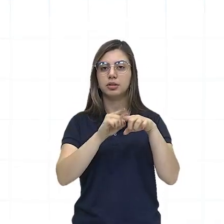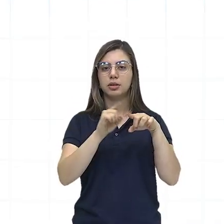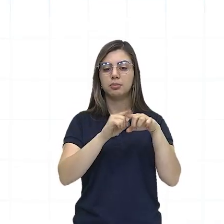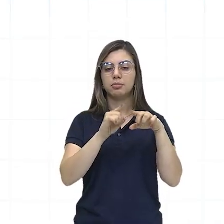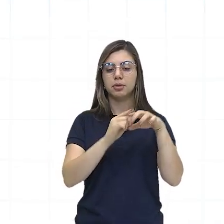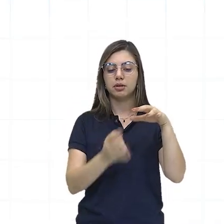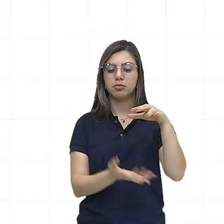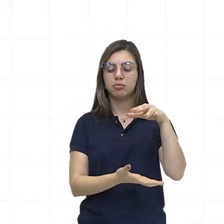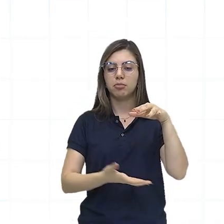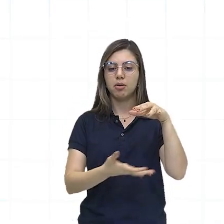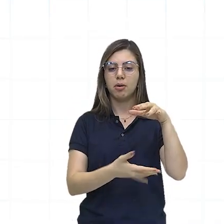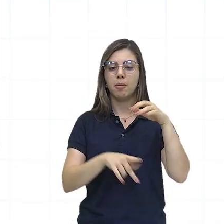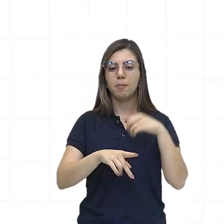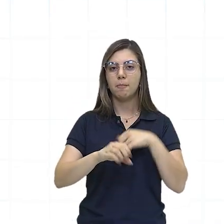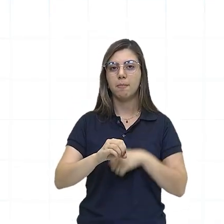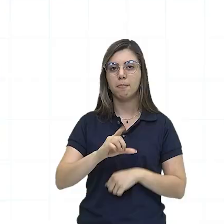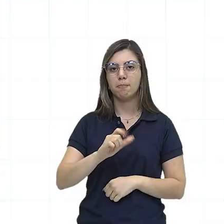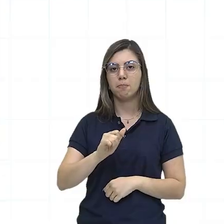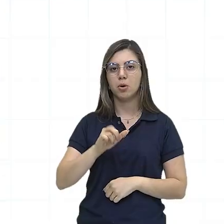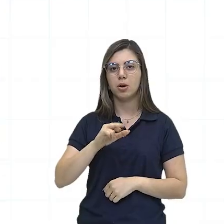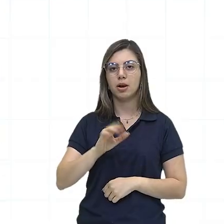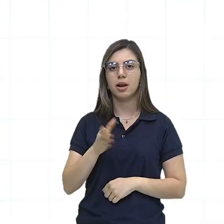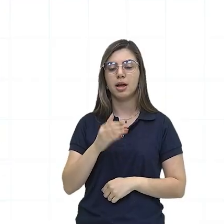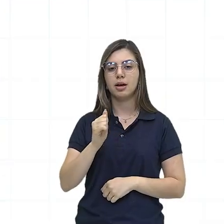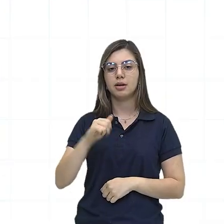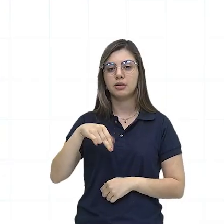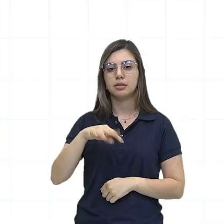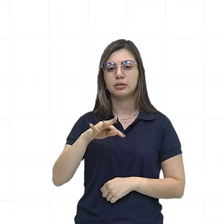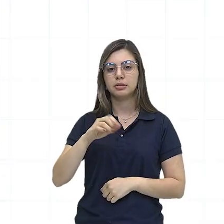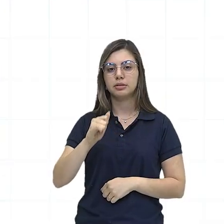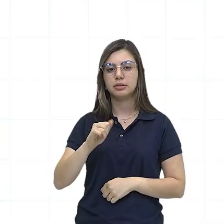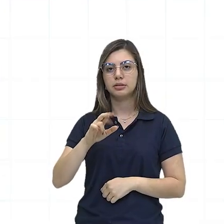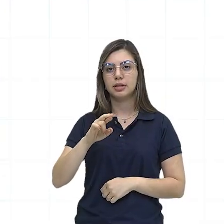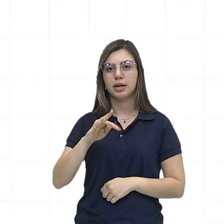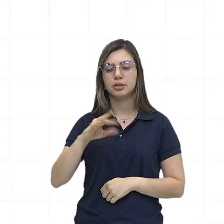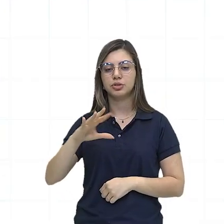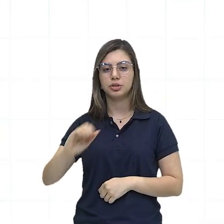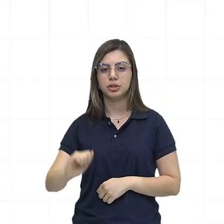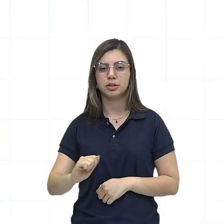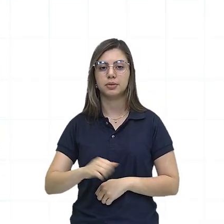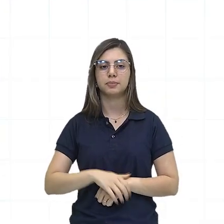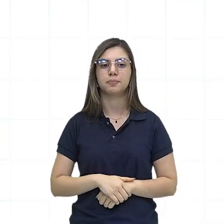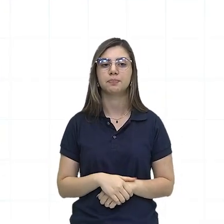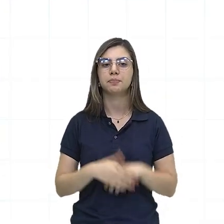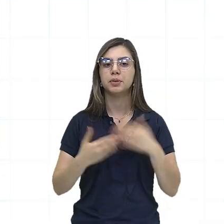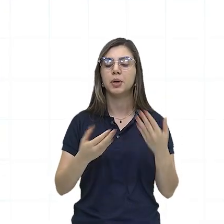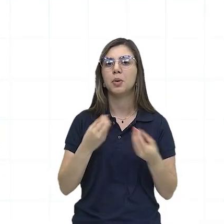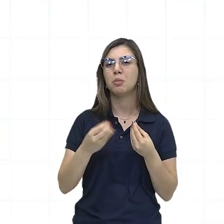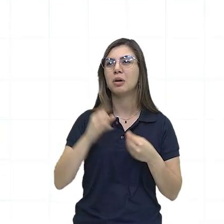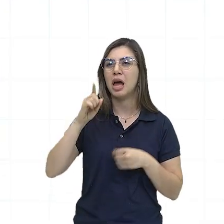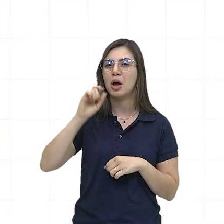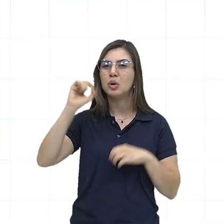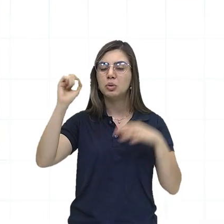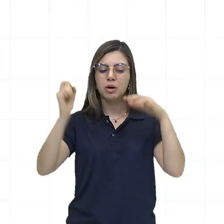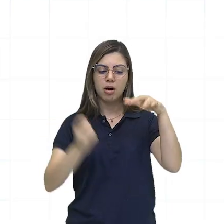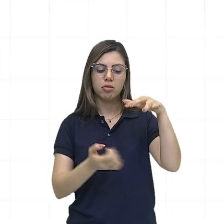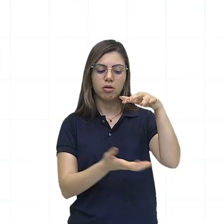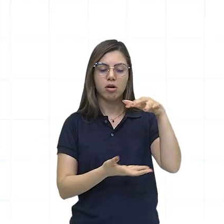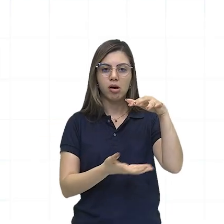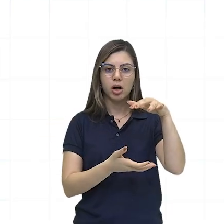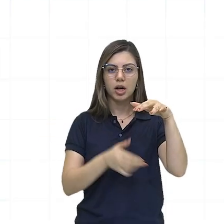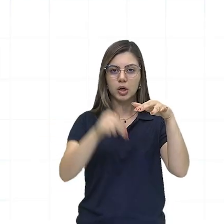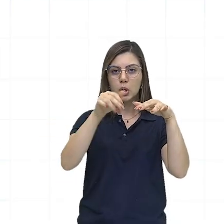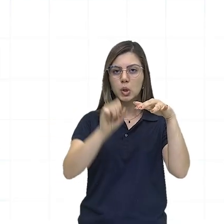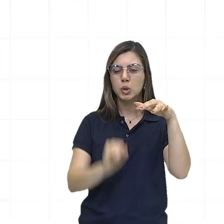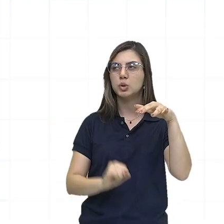antártica. Essa zona climática, nós temos aí uma incidência menor da radiação